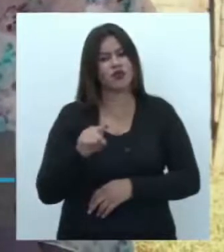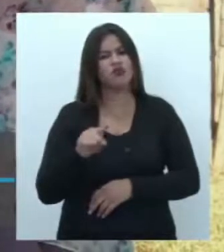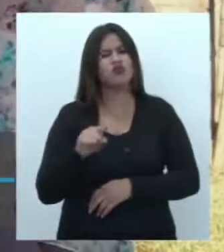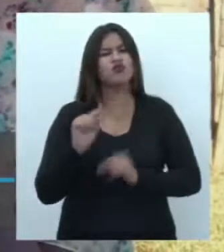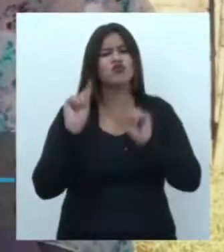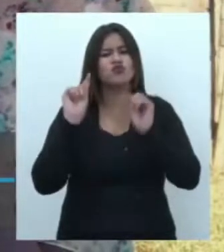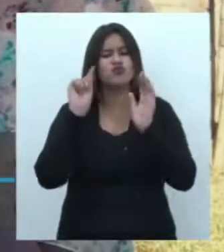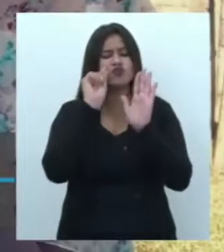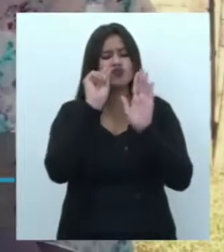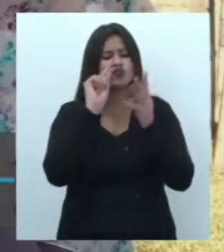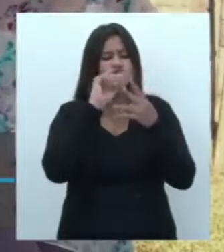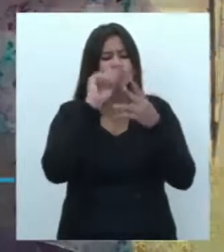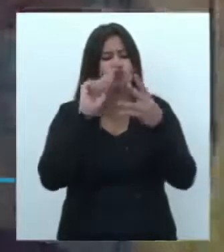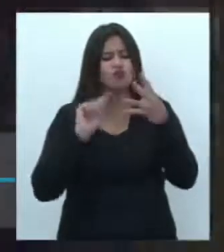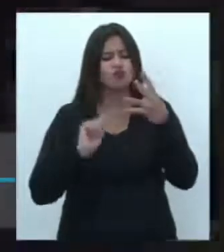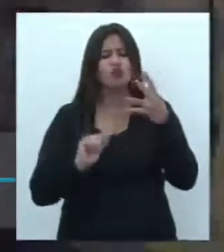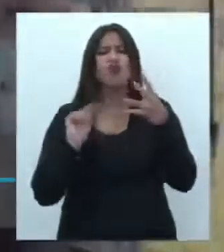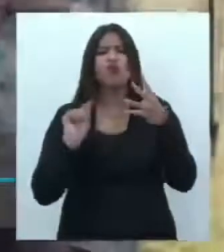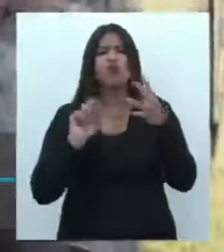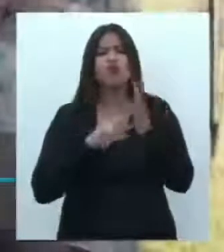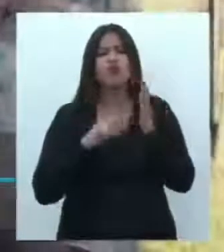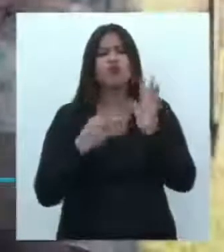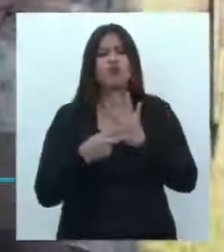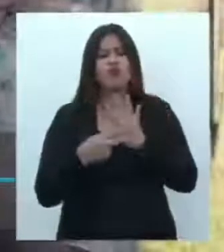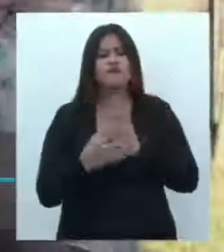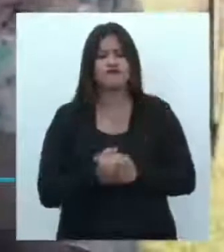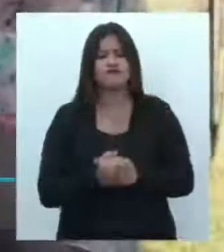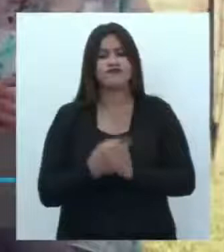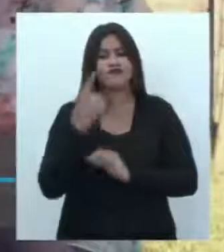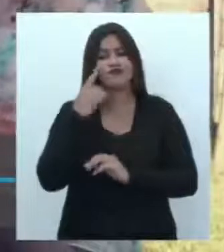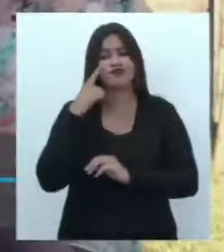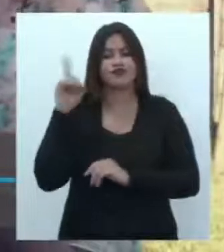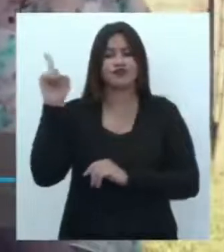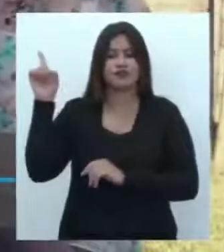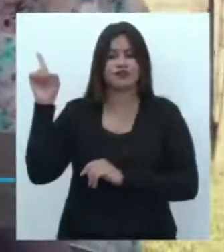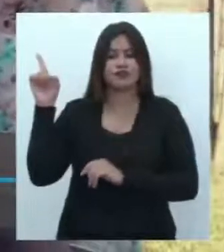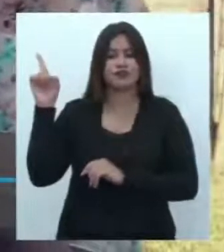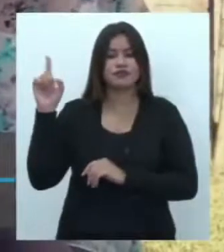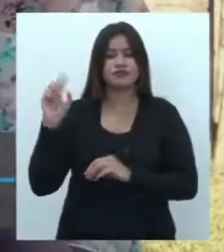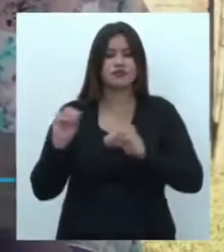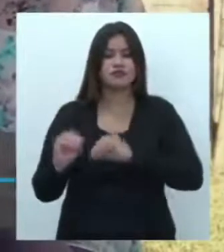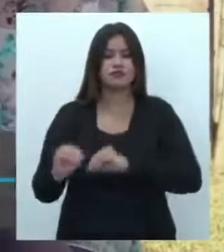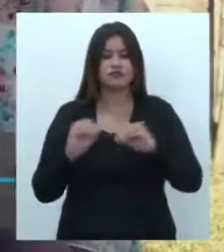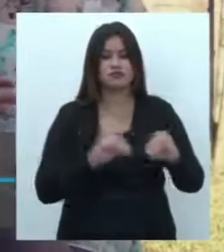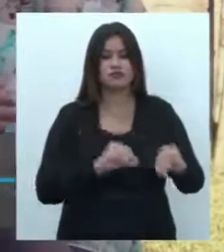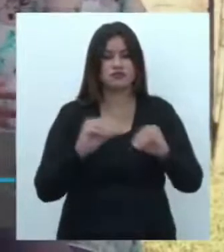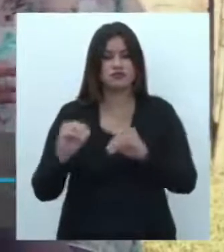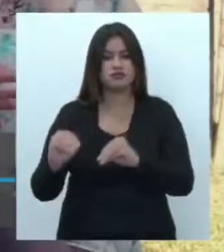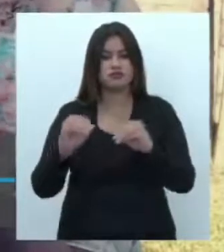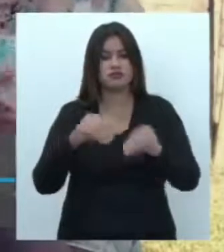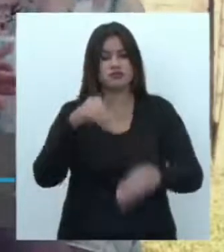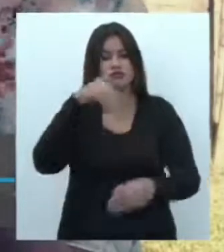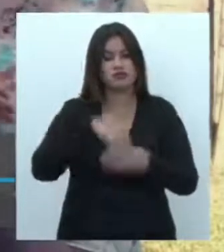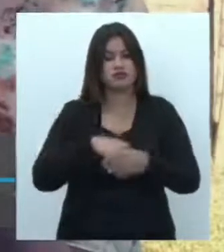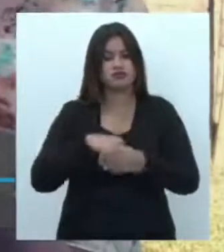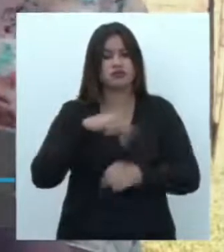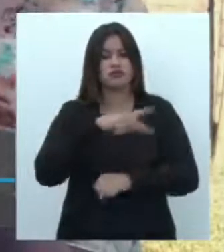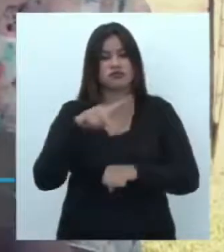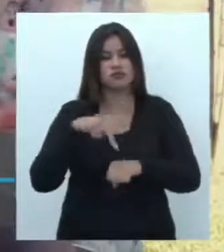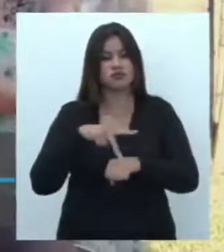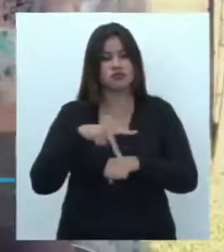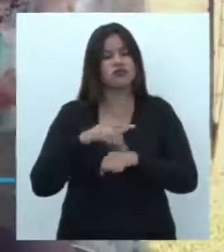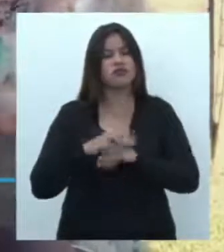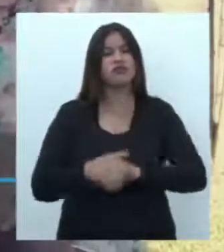deles significa? A migração interna é um deslocamento populacional dentro de um mesmo